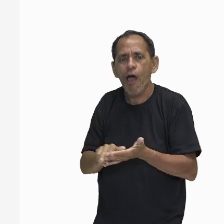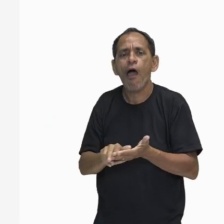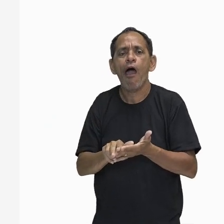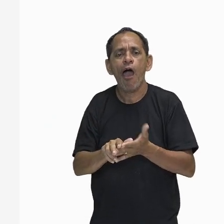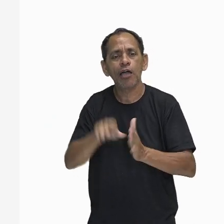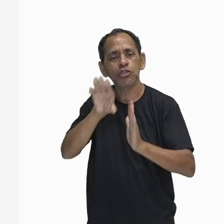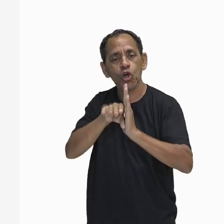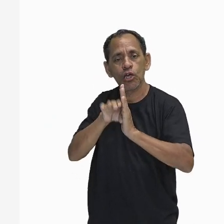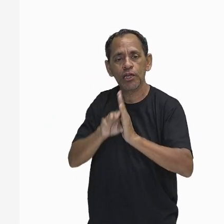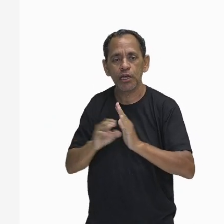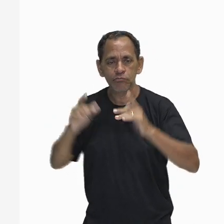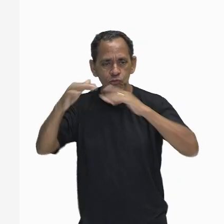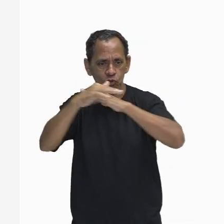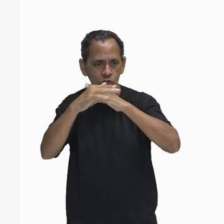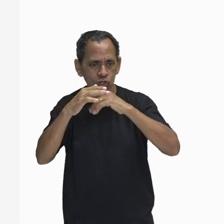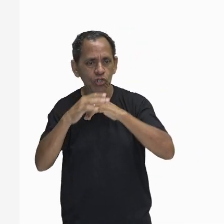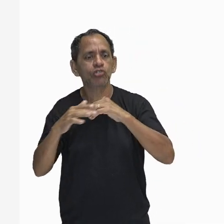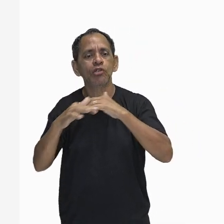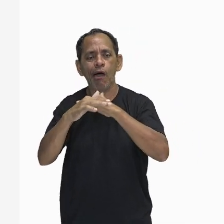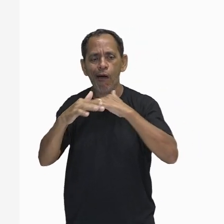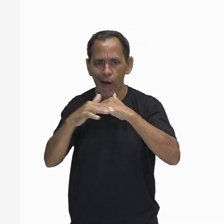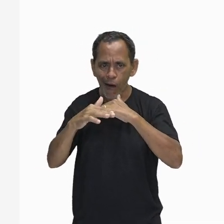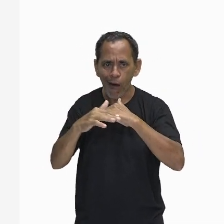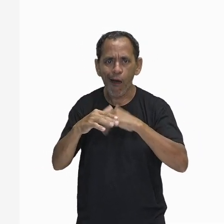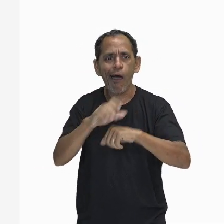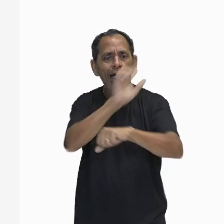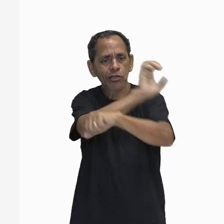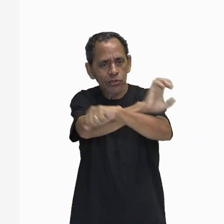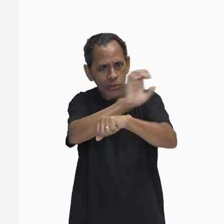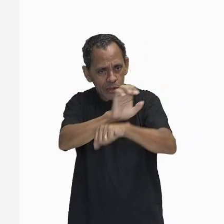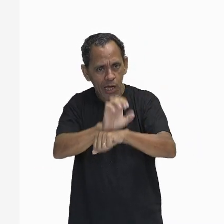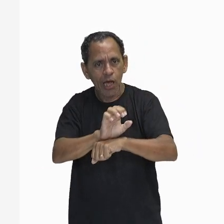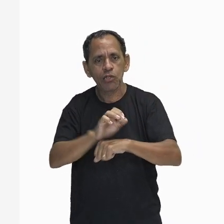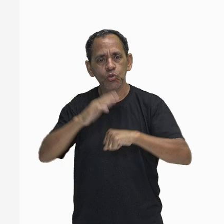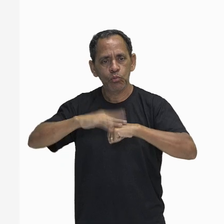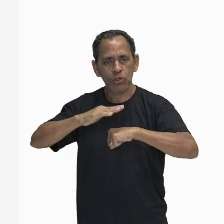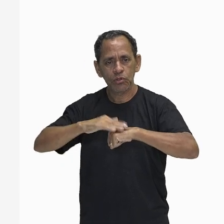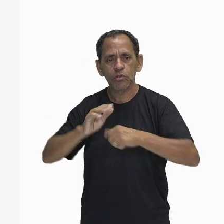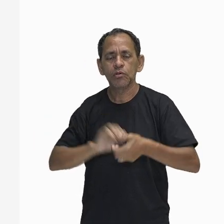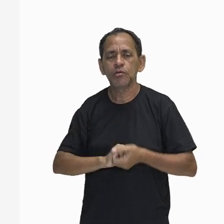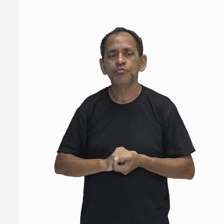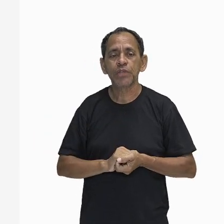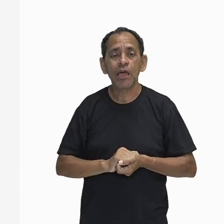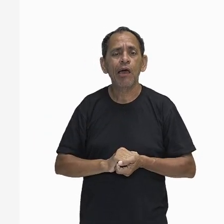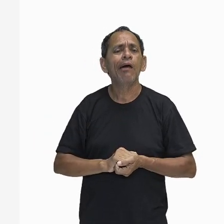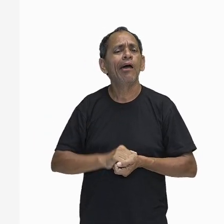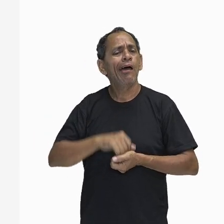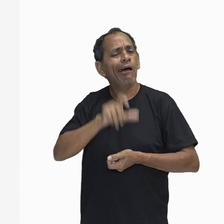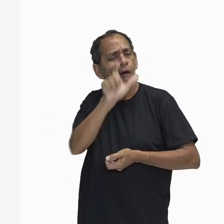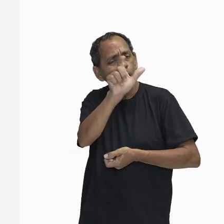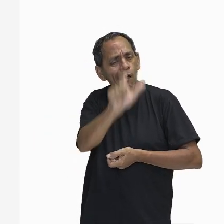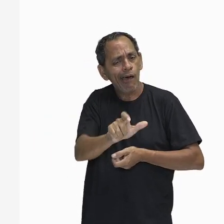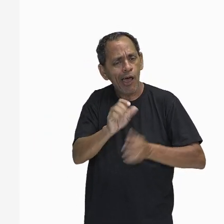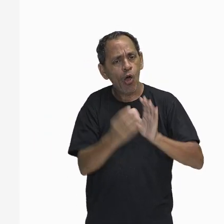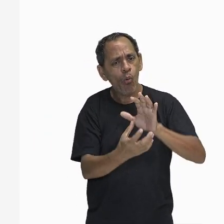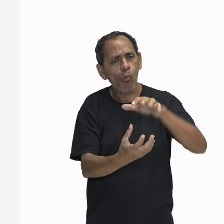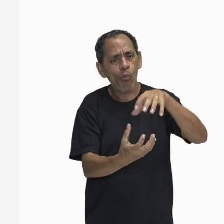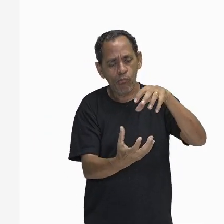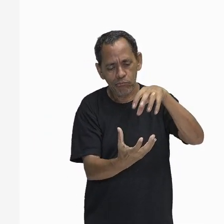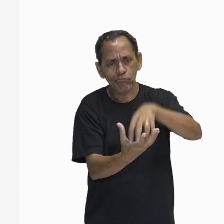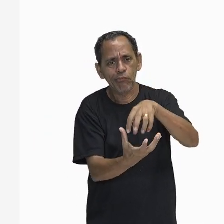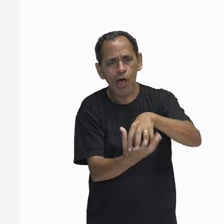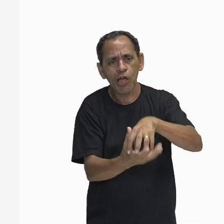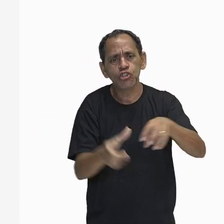cidade-estado, que é uma cidade, tá, gente? Como a gente conhece hoje, mas uma cidade com uma autonomia